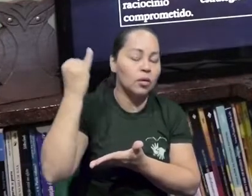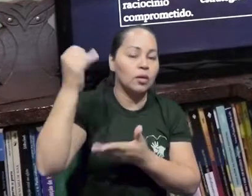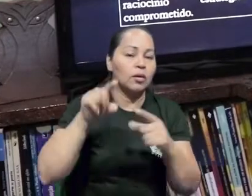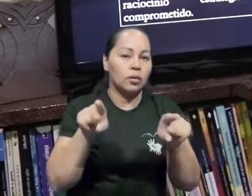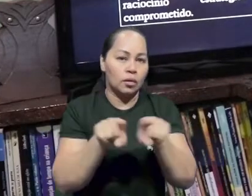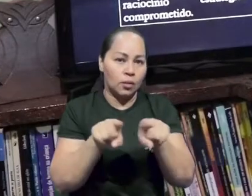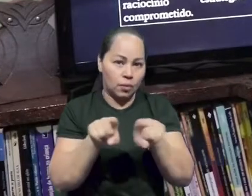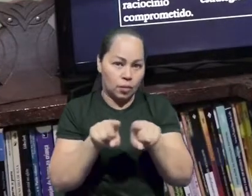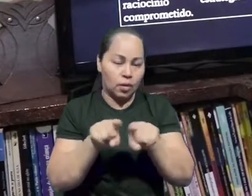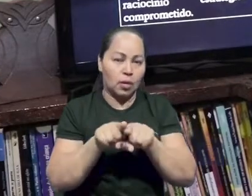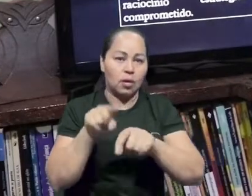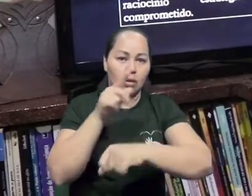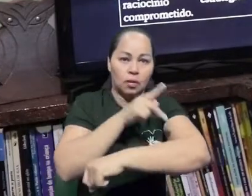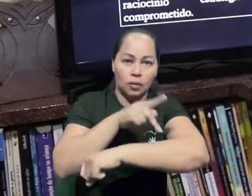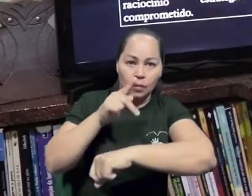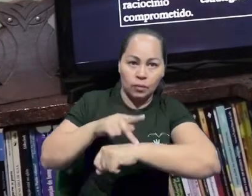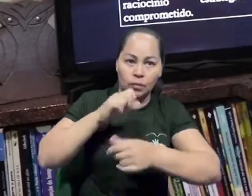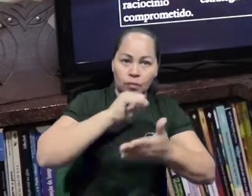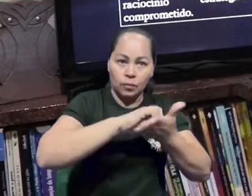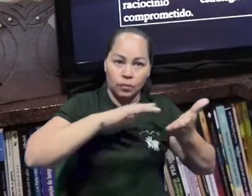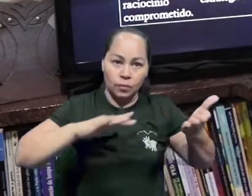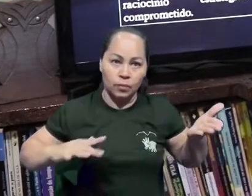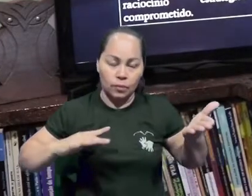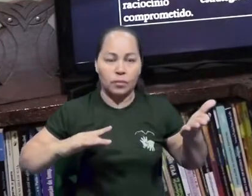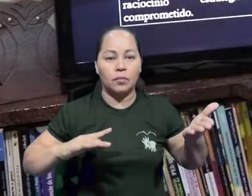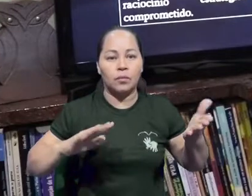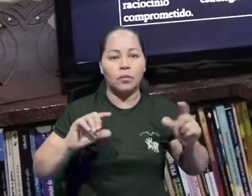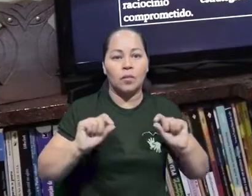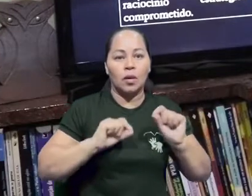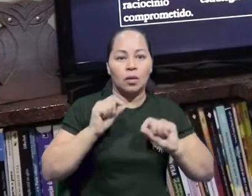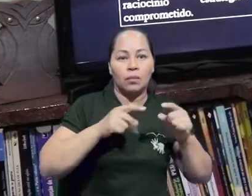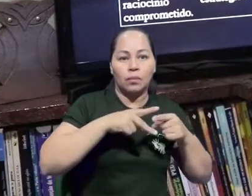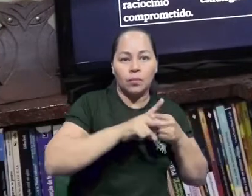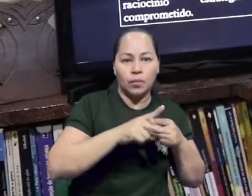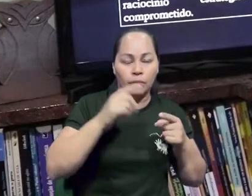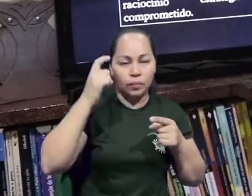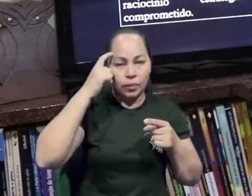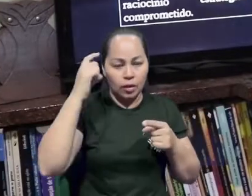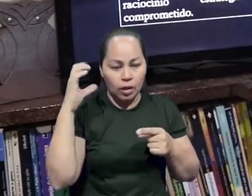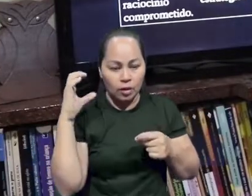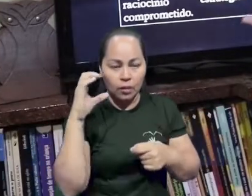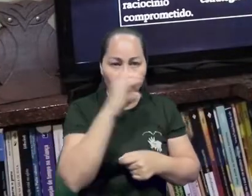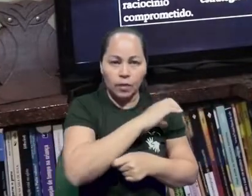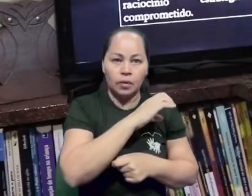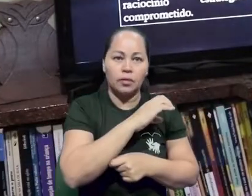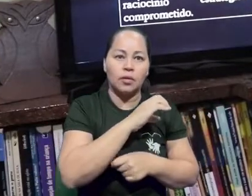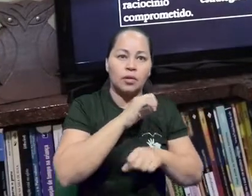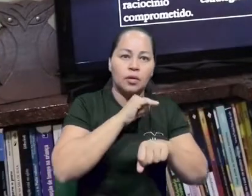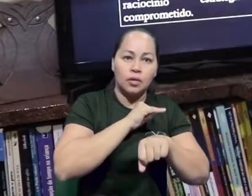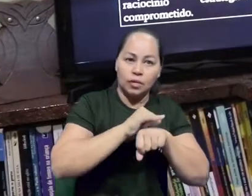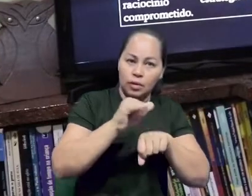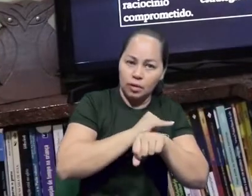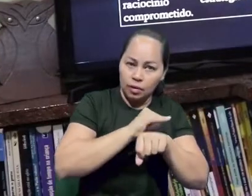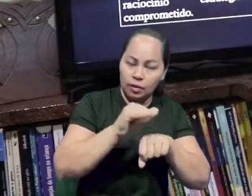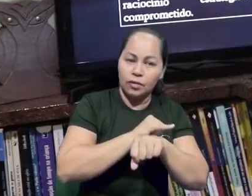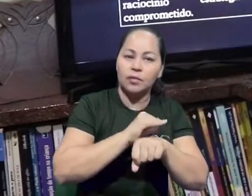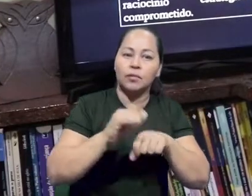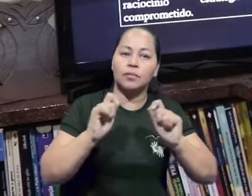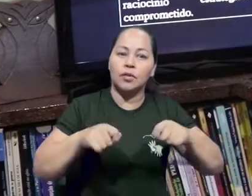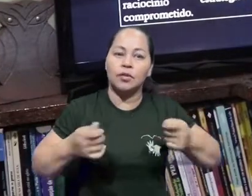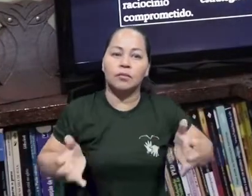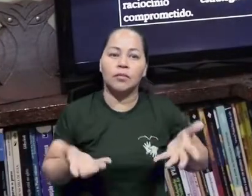atividades pedagógicas, né, de leitura, de escrita. O raciocínio lógico tem que ser estratégico, tem que ser